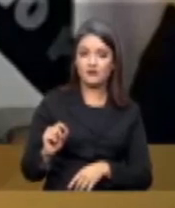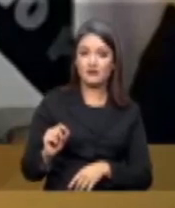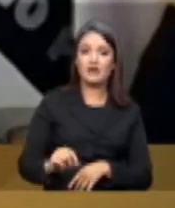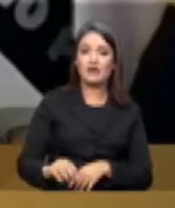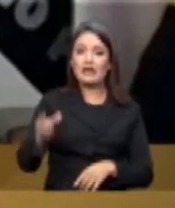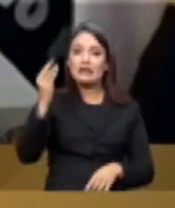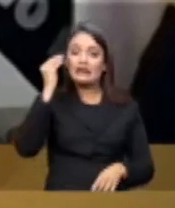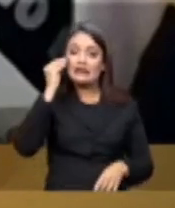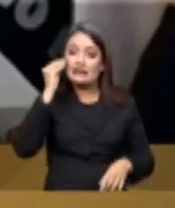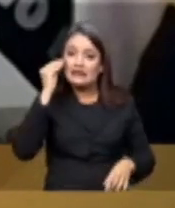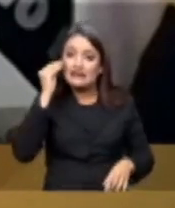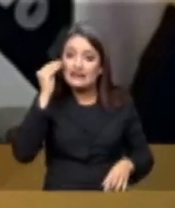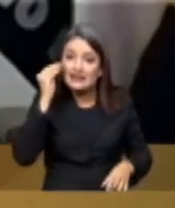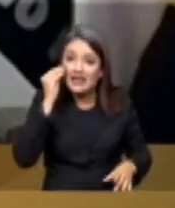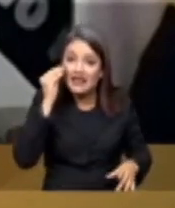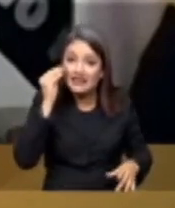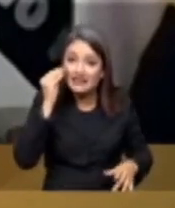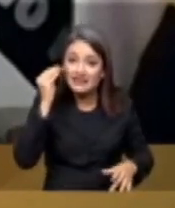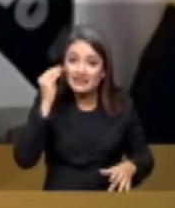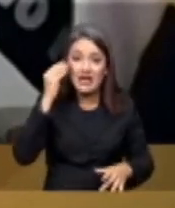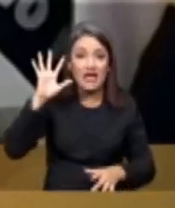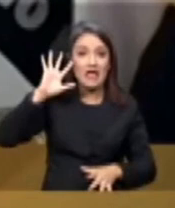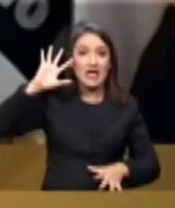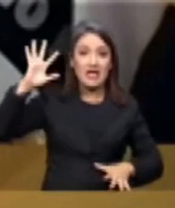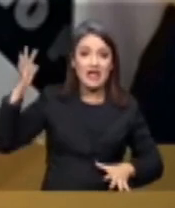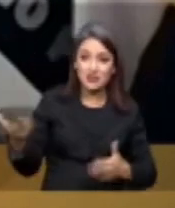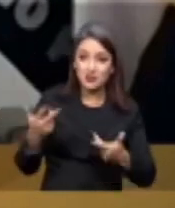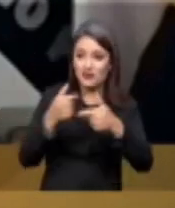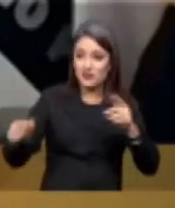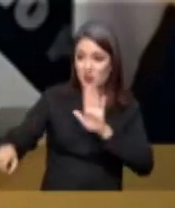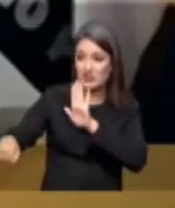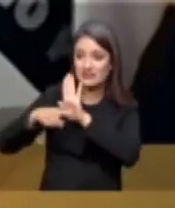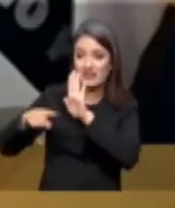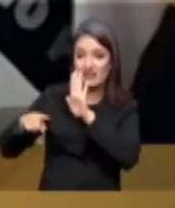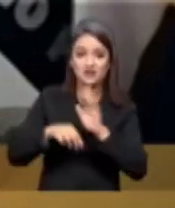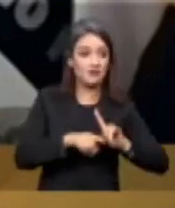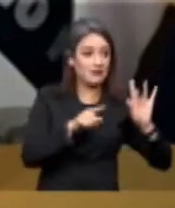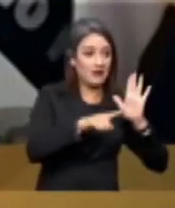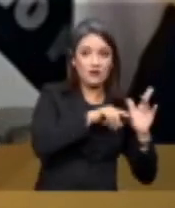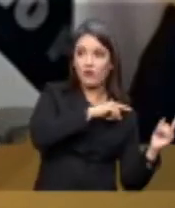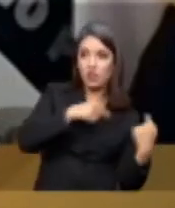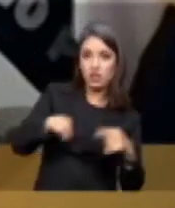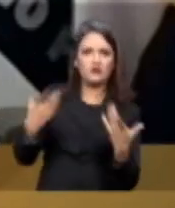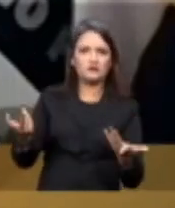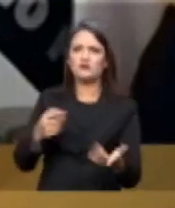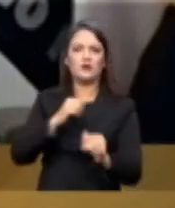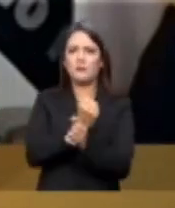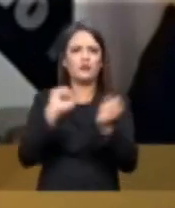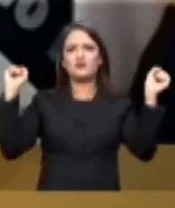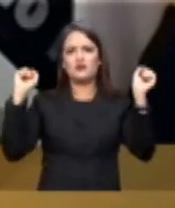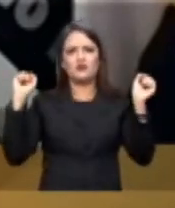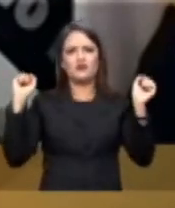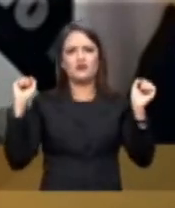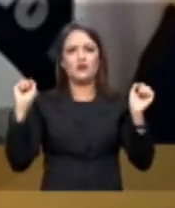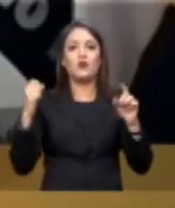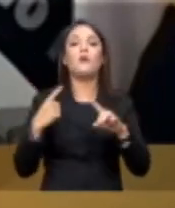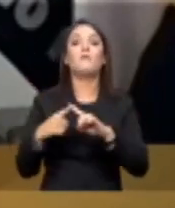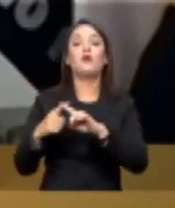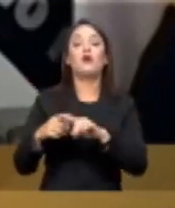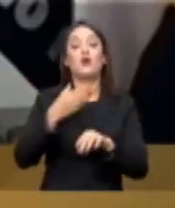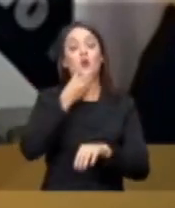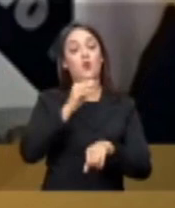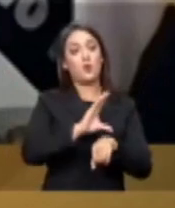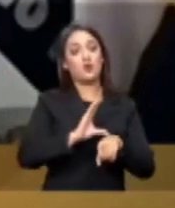mesmos instrumentos de Beelzebul dificilmente pode ter sucesso, fecho aspas, pois, segundo o constitucionalista